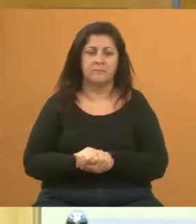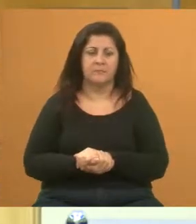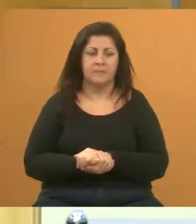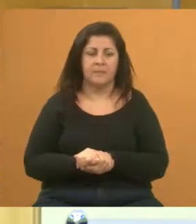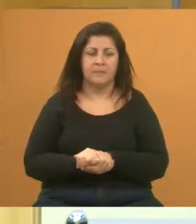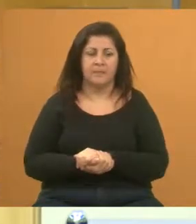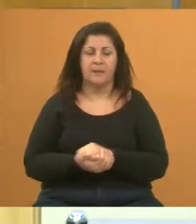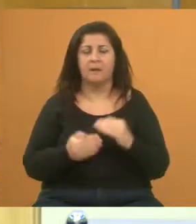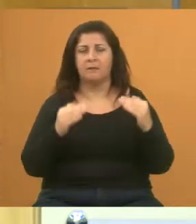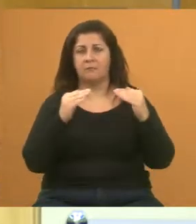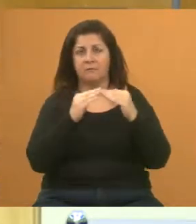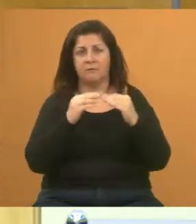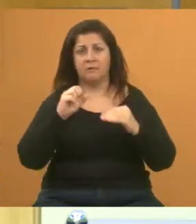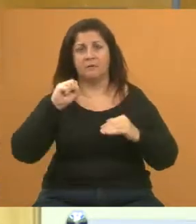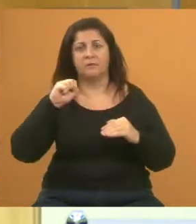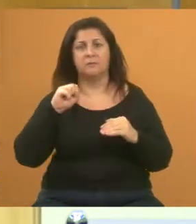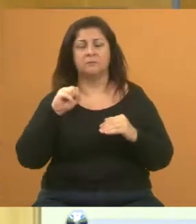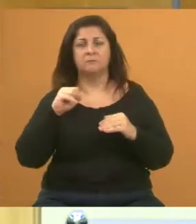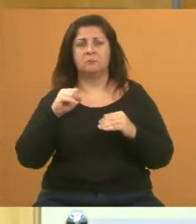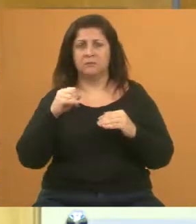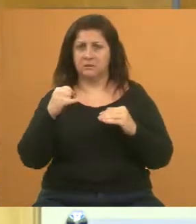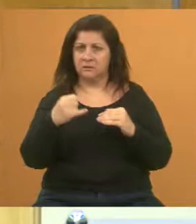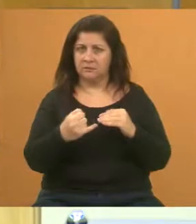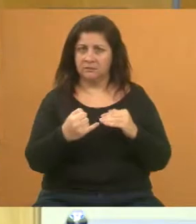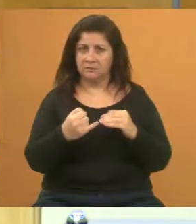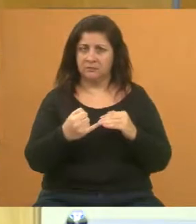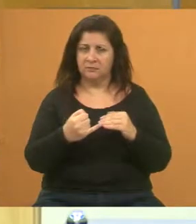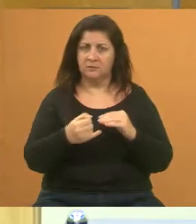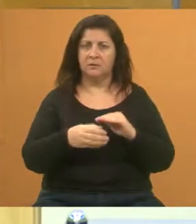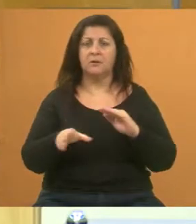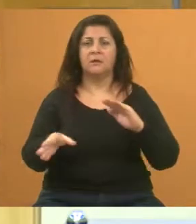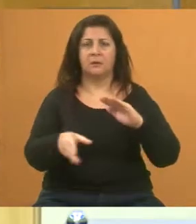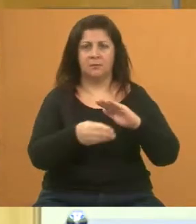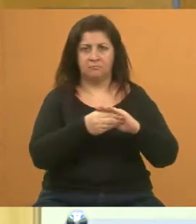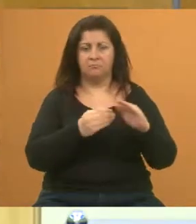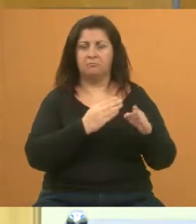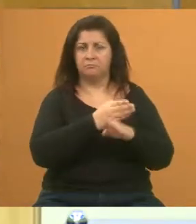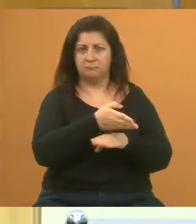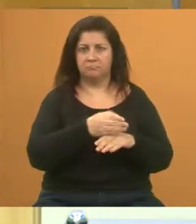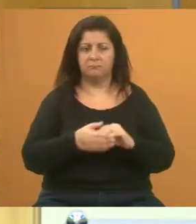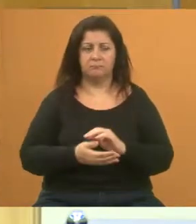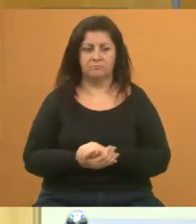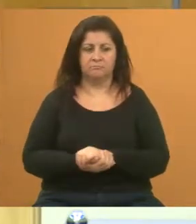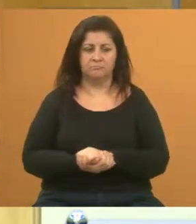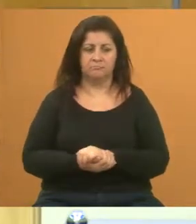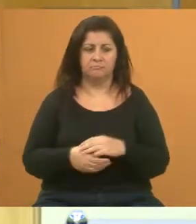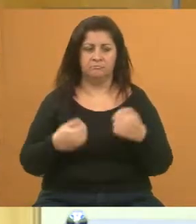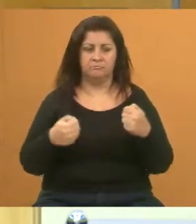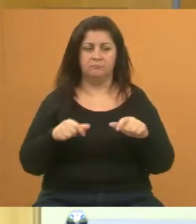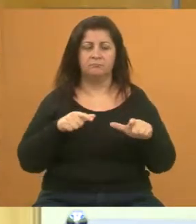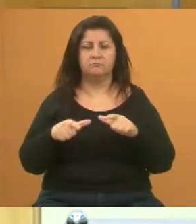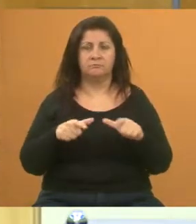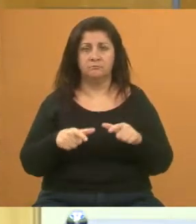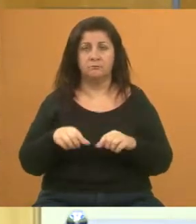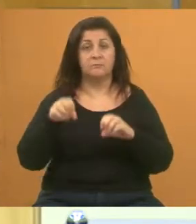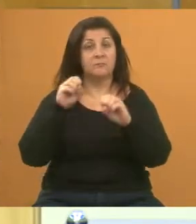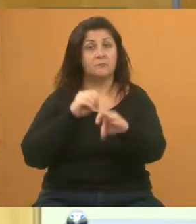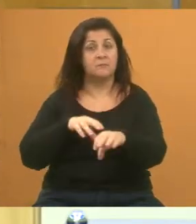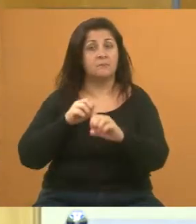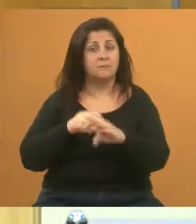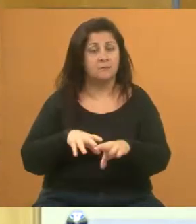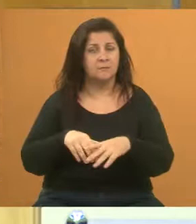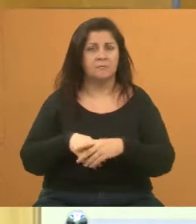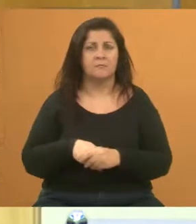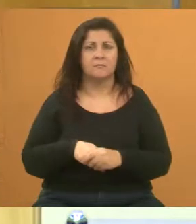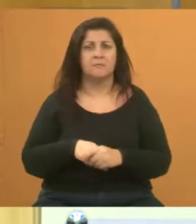eu serei favorável, se precisar do meu voto, se aprovar a emenda do Juarez, porque nós precisamos trabalhar a conscientização e